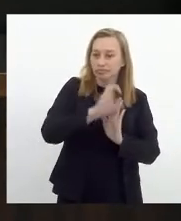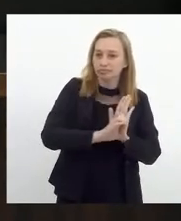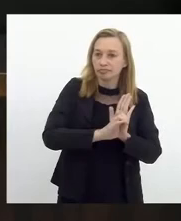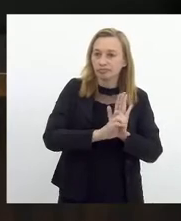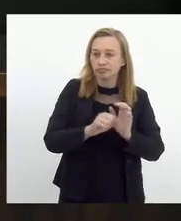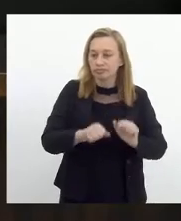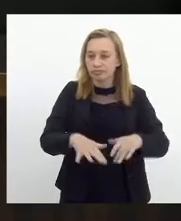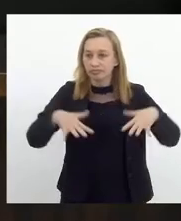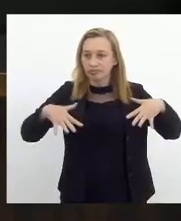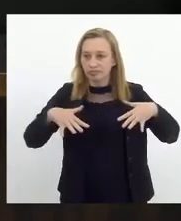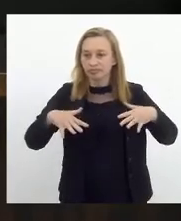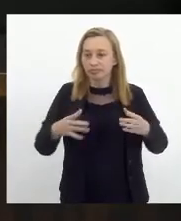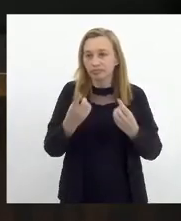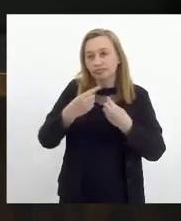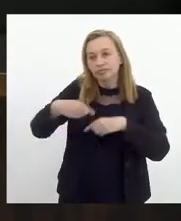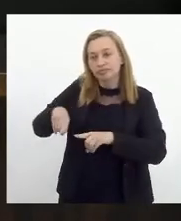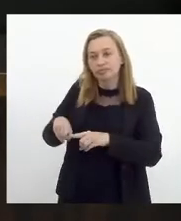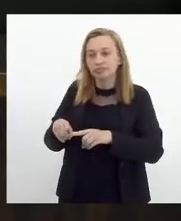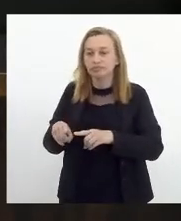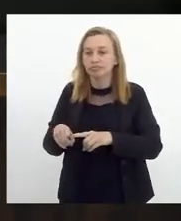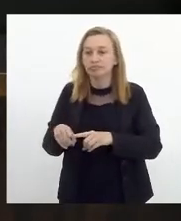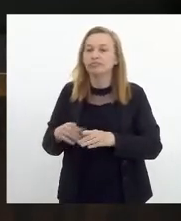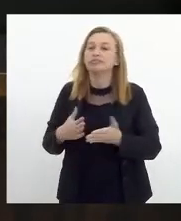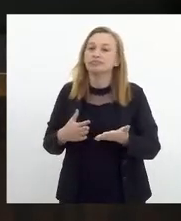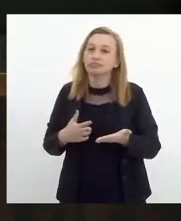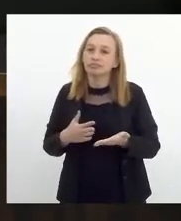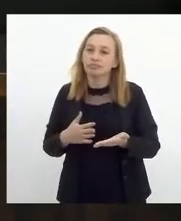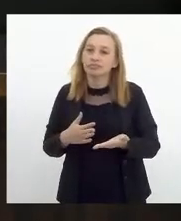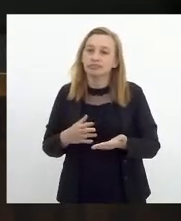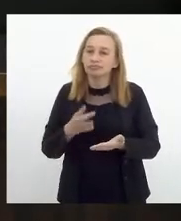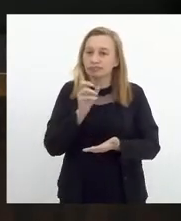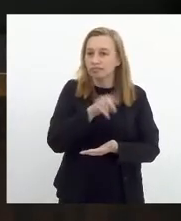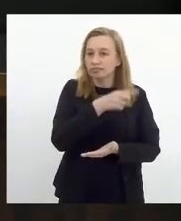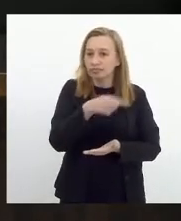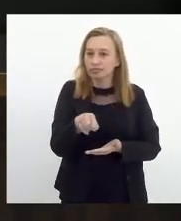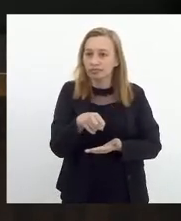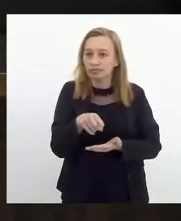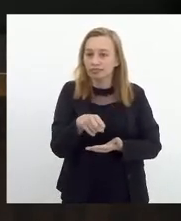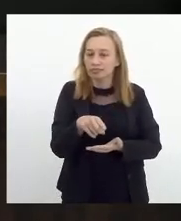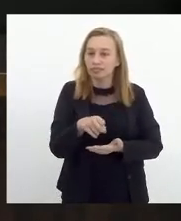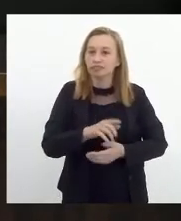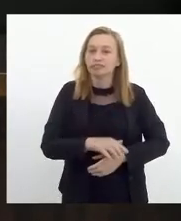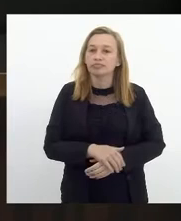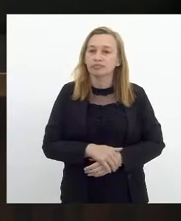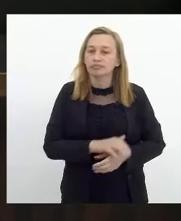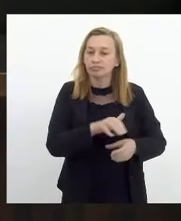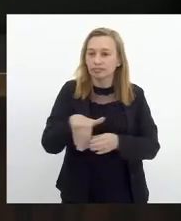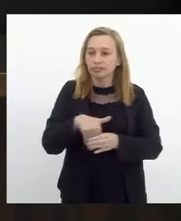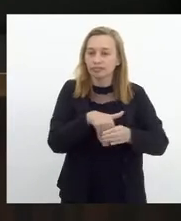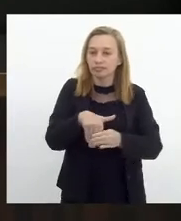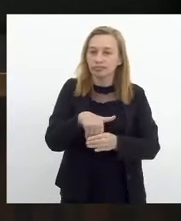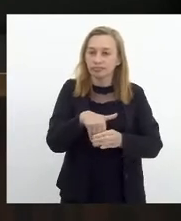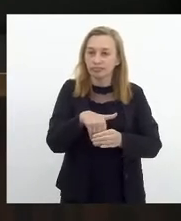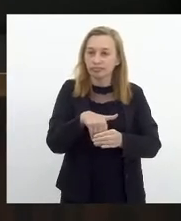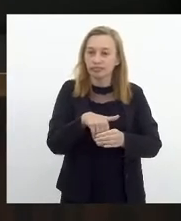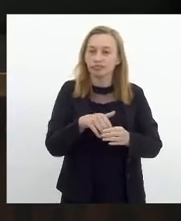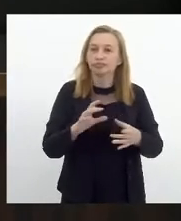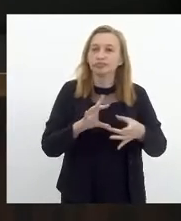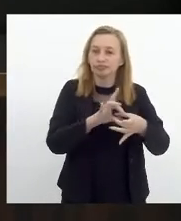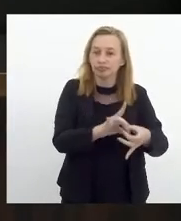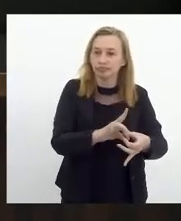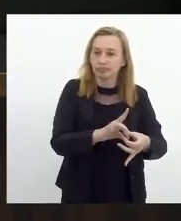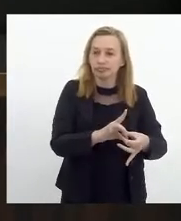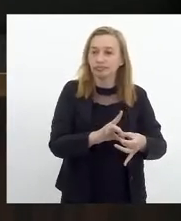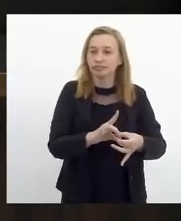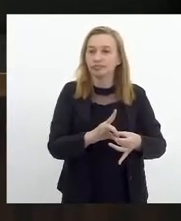plenário dos pareceres contrários. Senhores que aprovam, rejeitados. Em votação o projeto assim emendado. Os